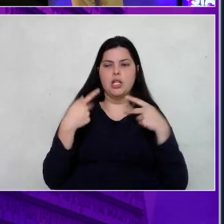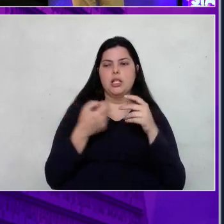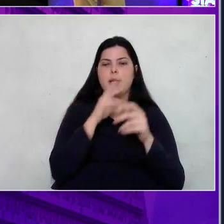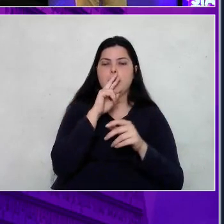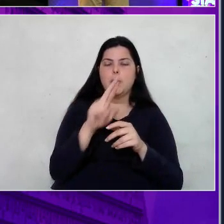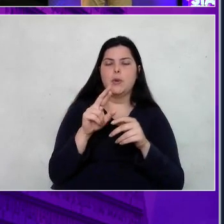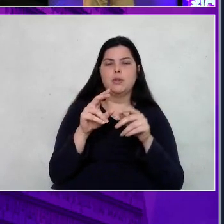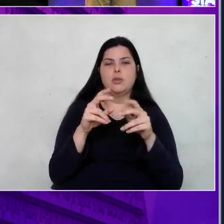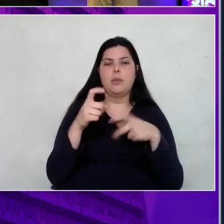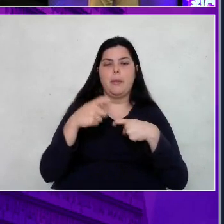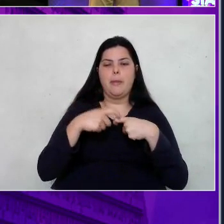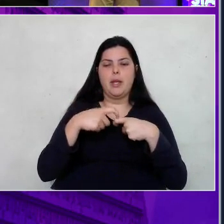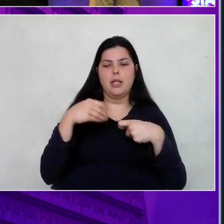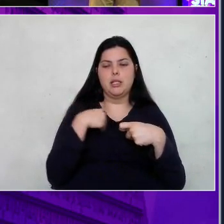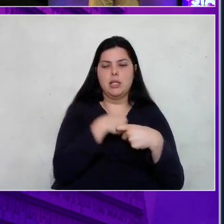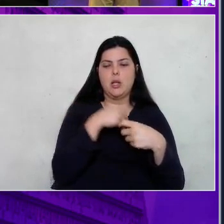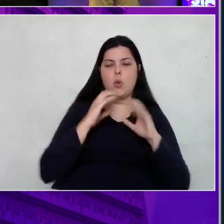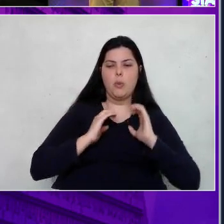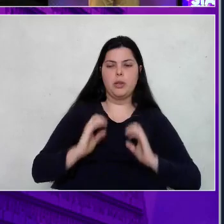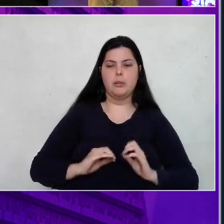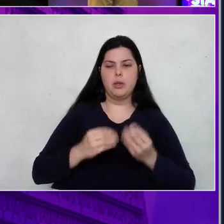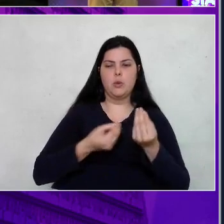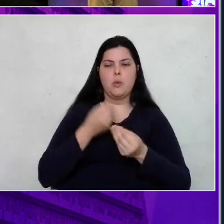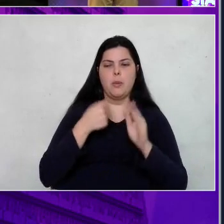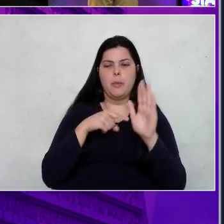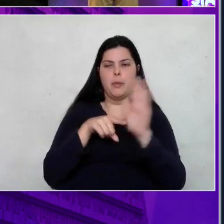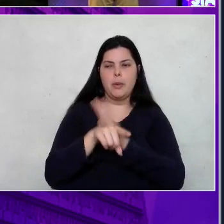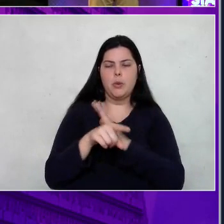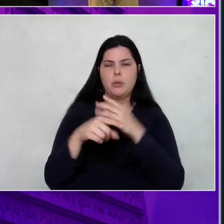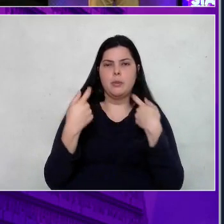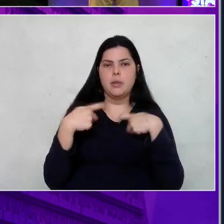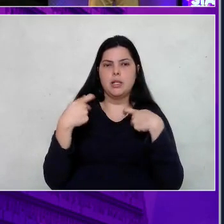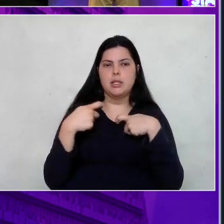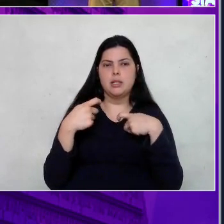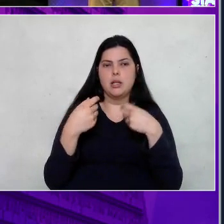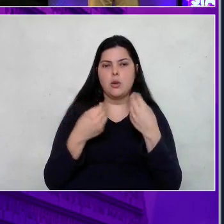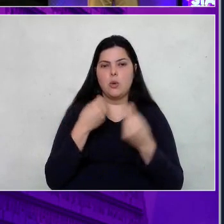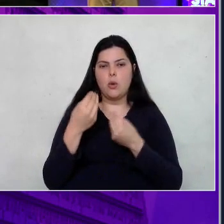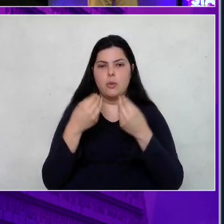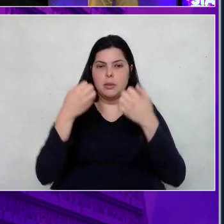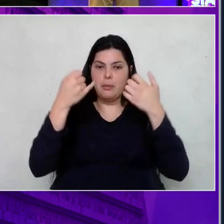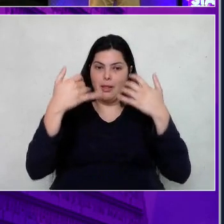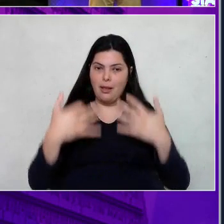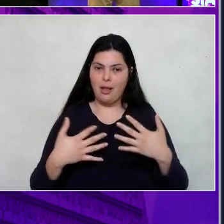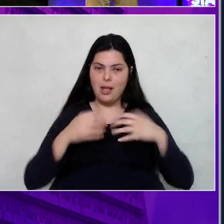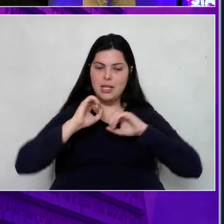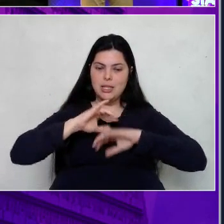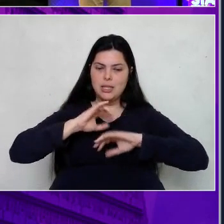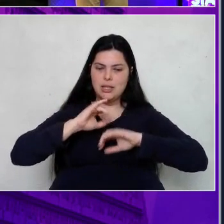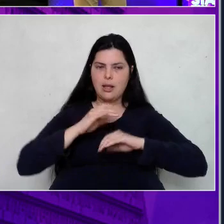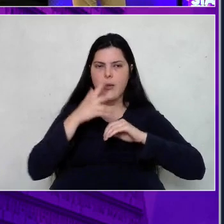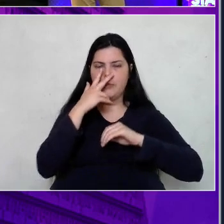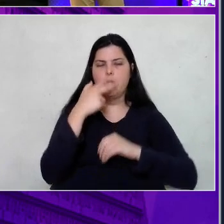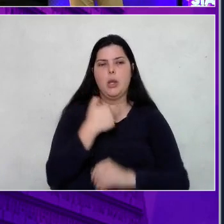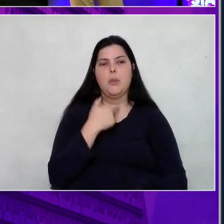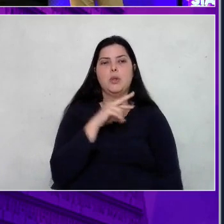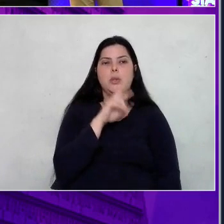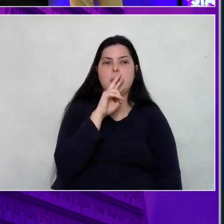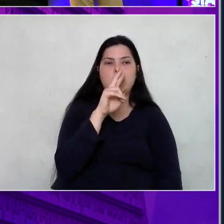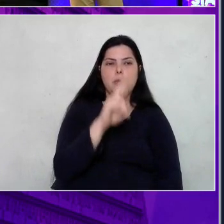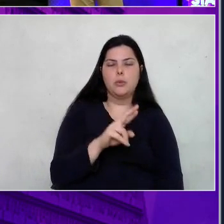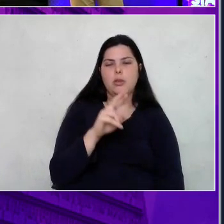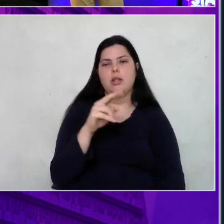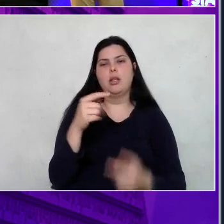seu comportamento durante uma pergunta tem que ser desse jeito. Você não pode responder tais